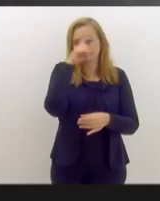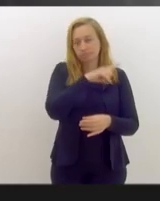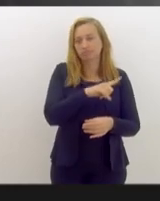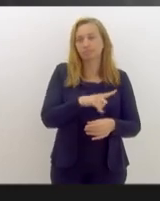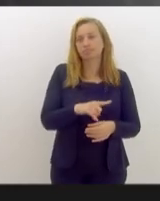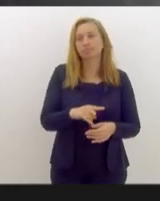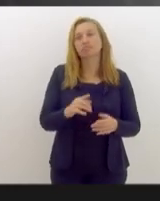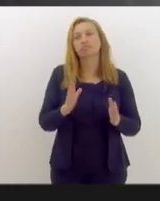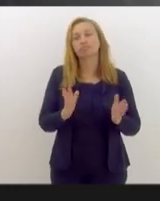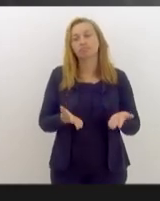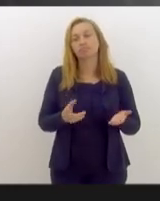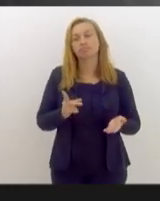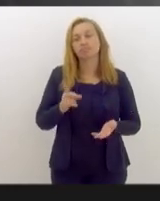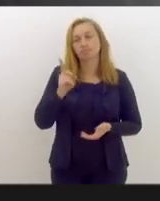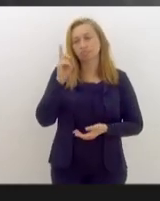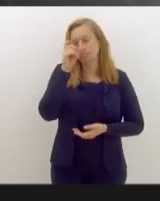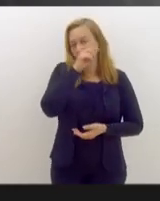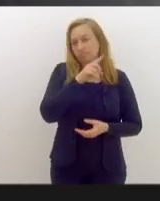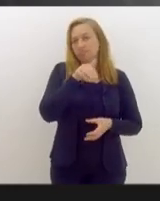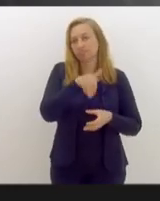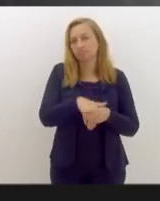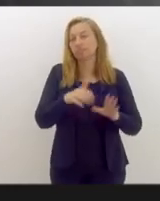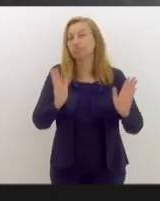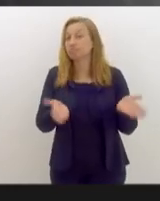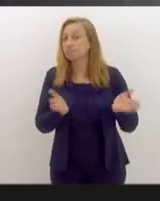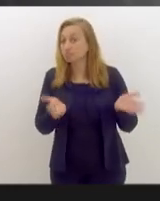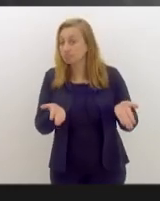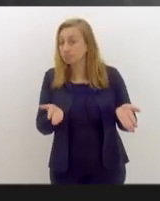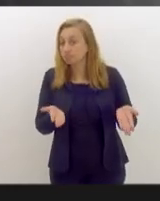e daí muita dificuldade de ser votado. E agora